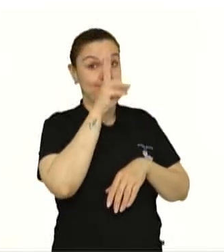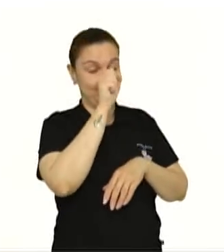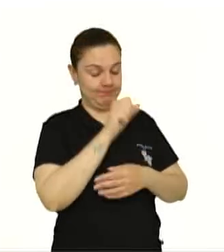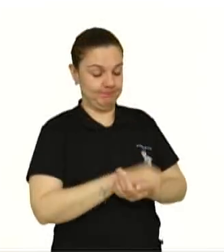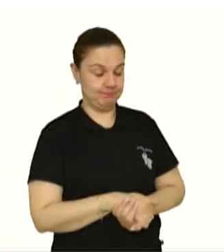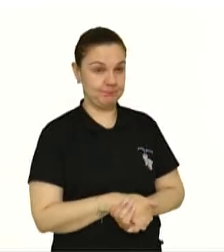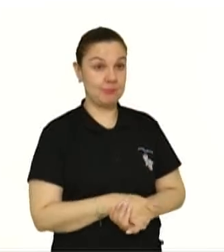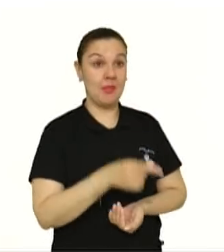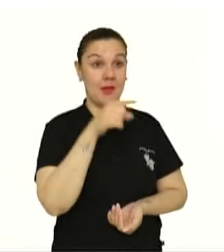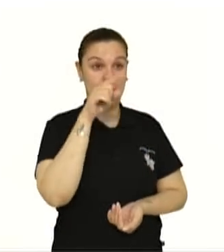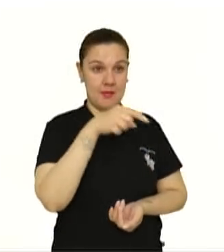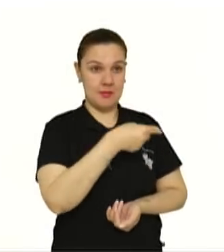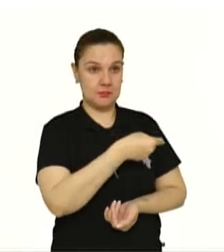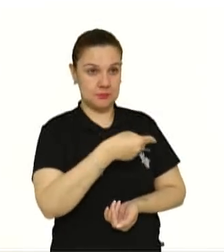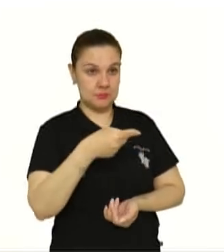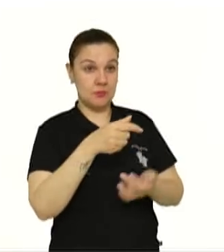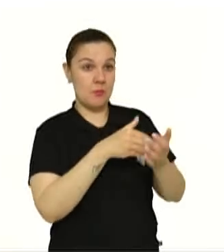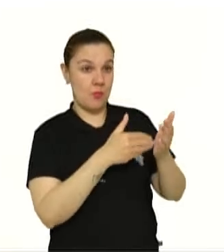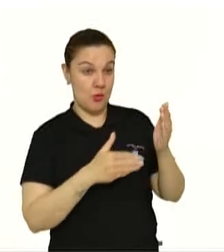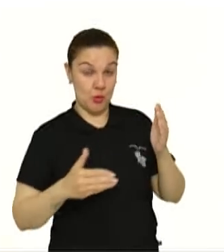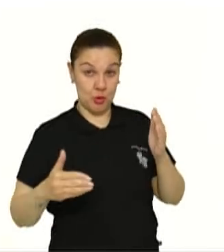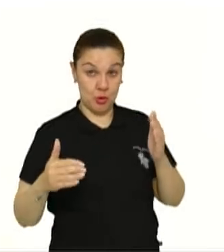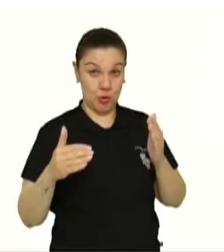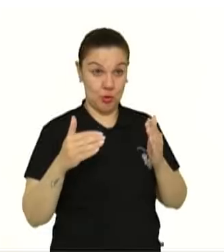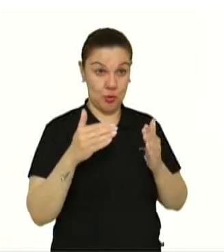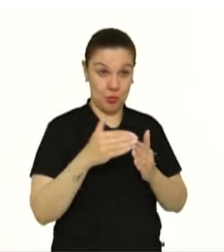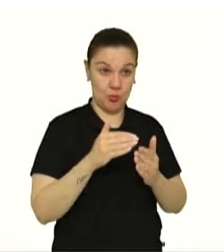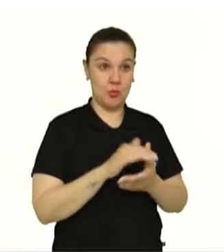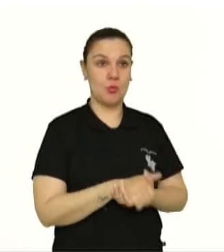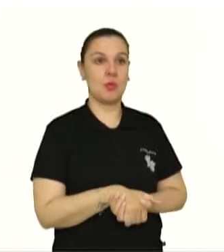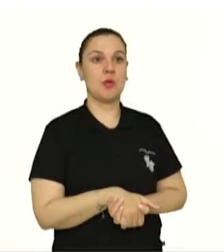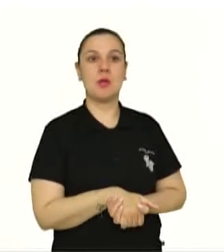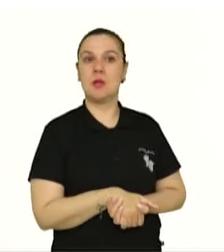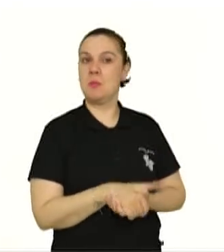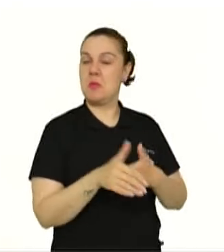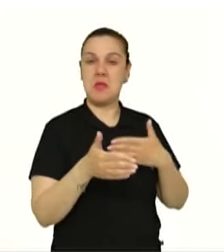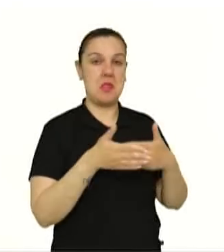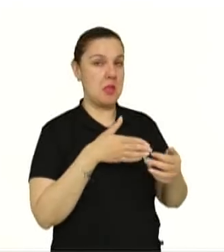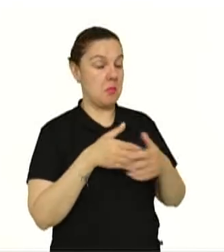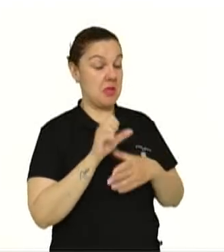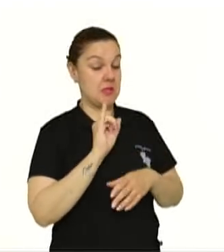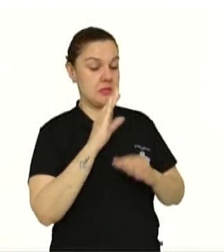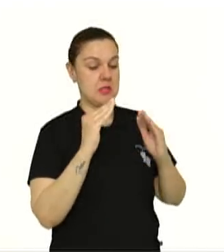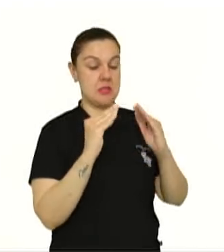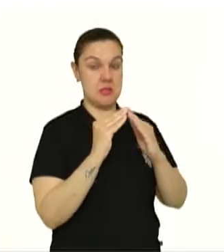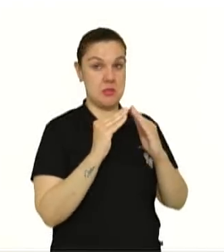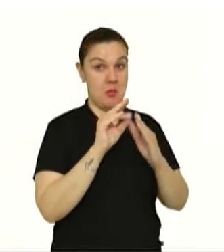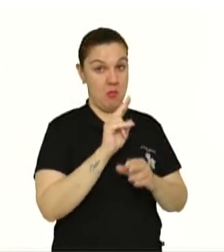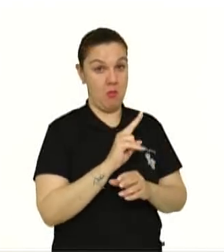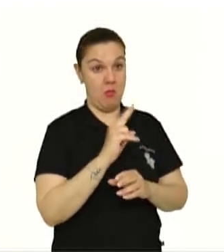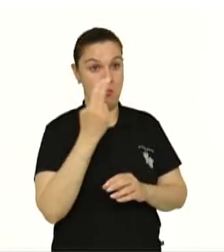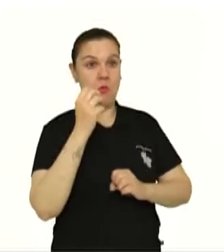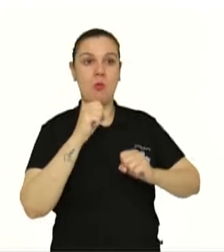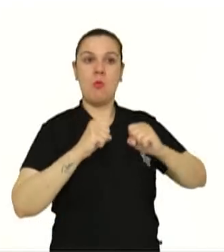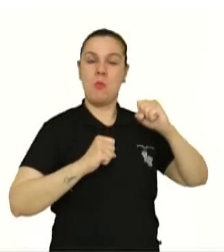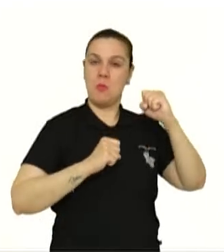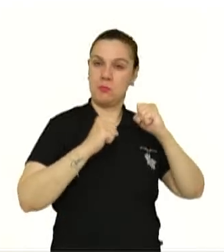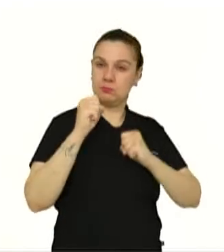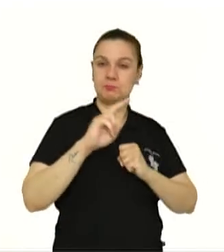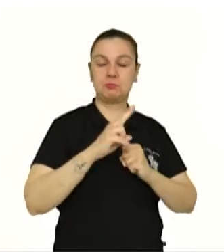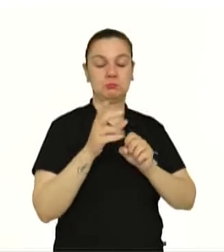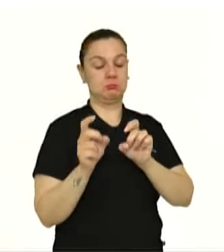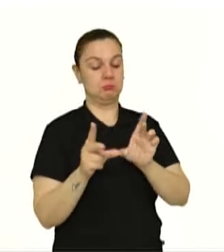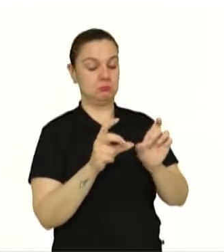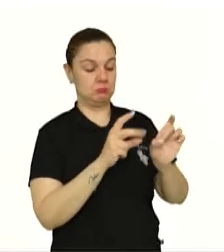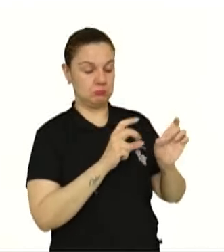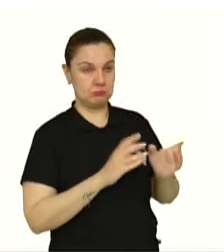intensa. Essa semana, todos os nossos clientes, independente se residencial,